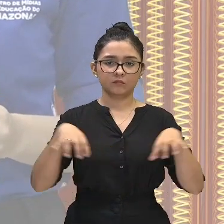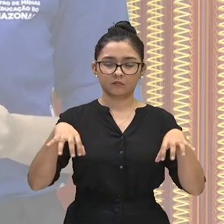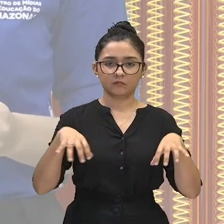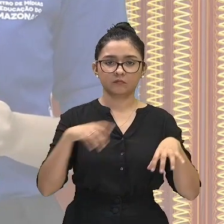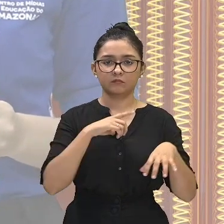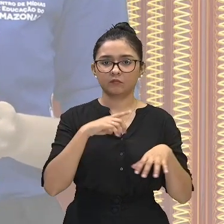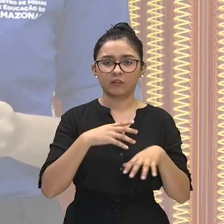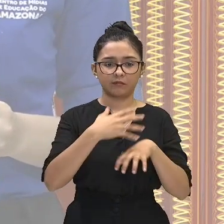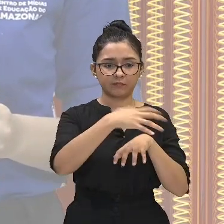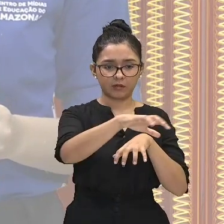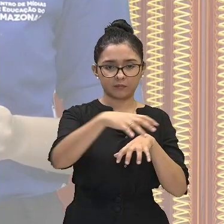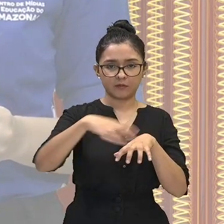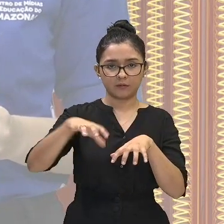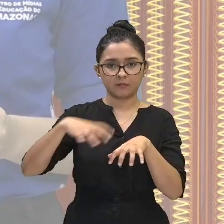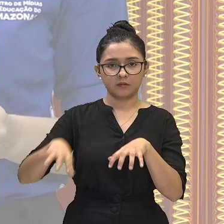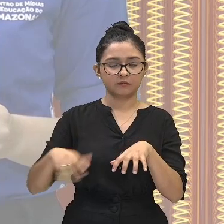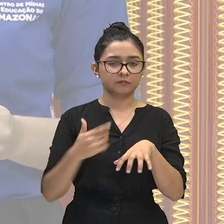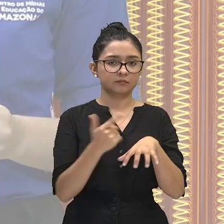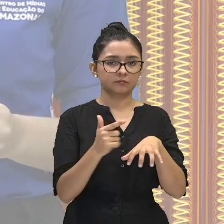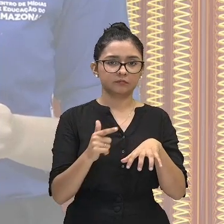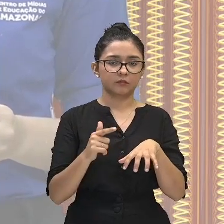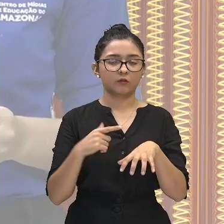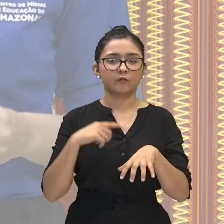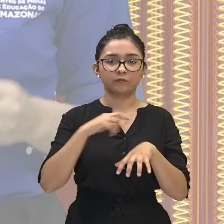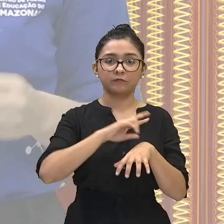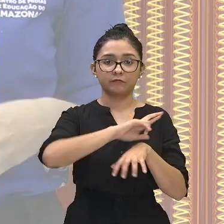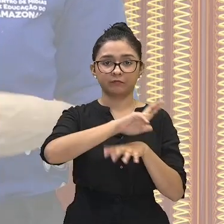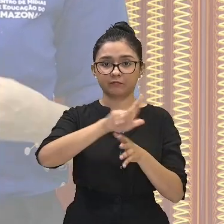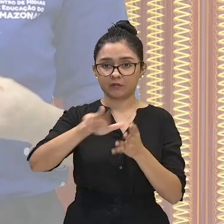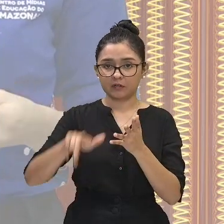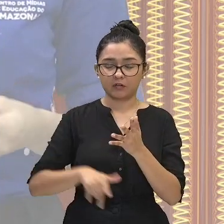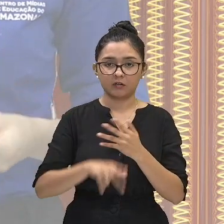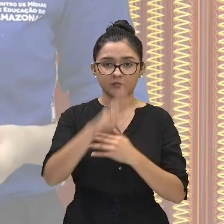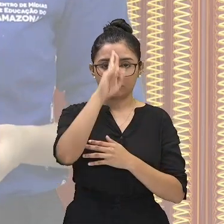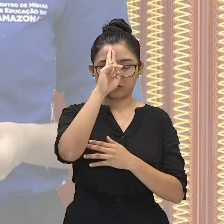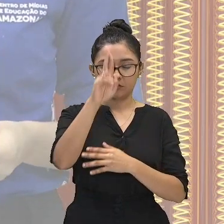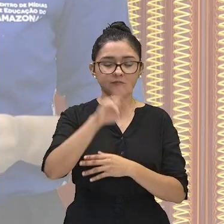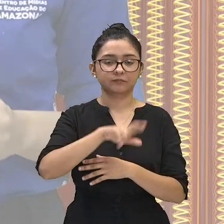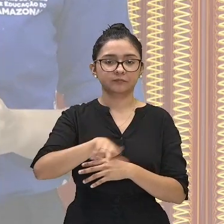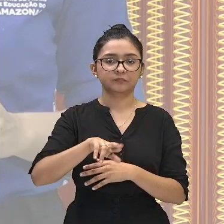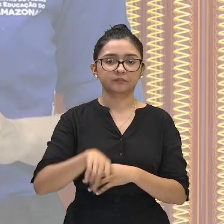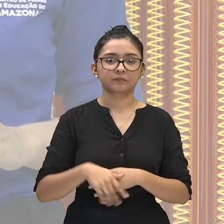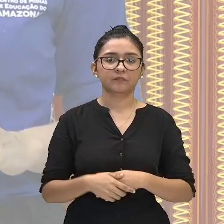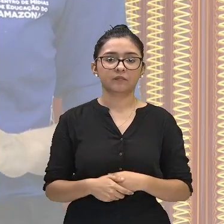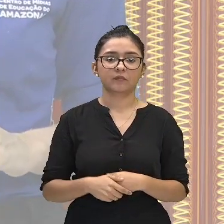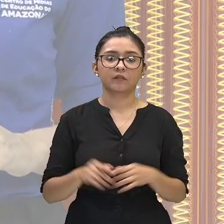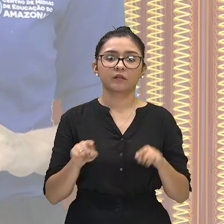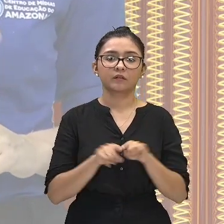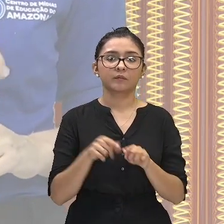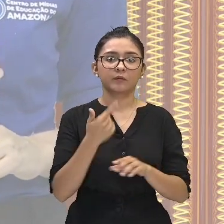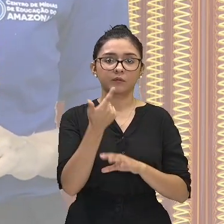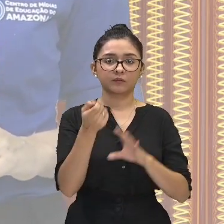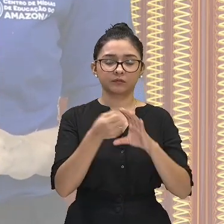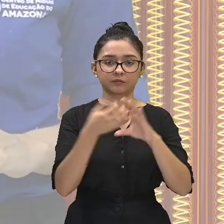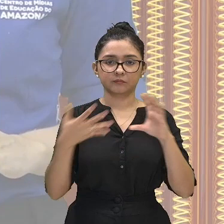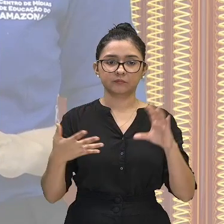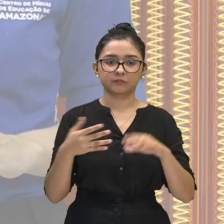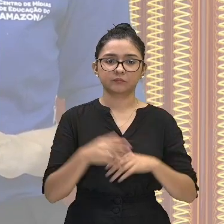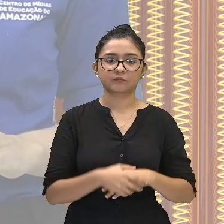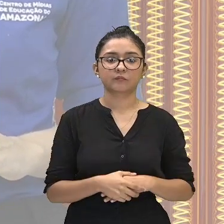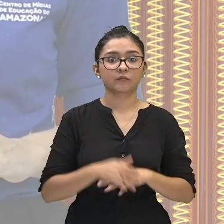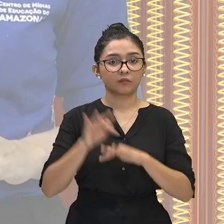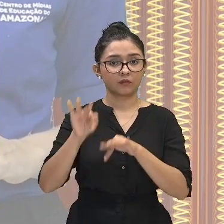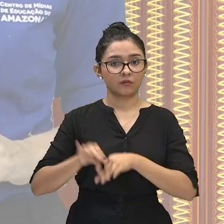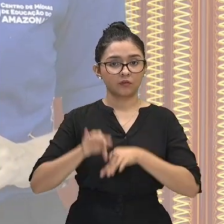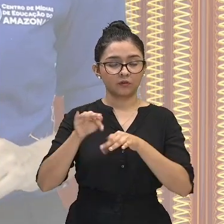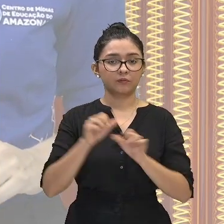vários territórios com vários senhores, certo? Outra característica é que nas monarquias feudais o poder